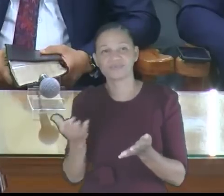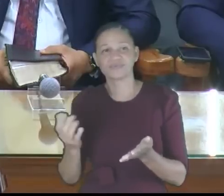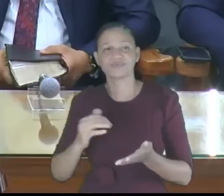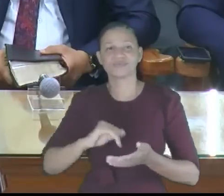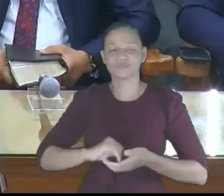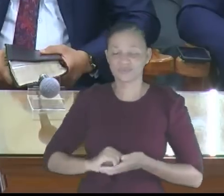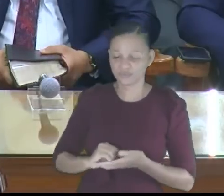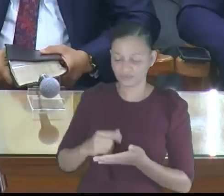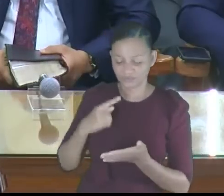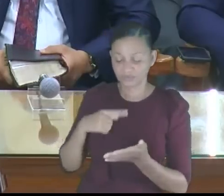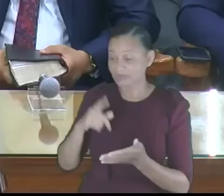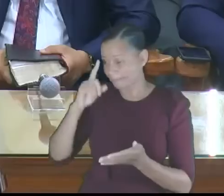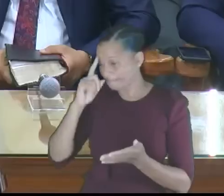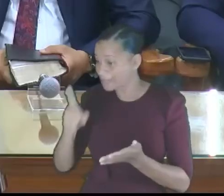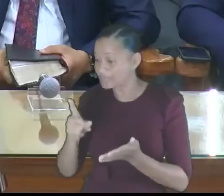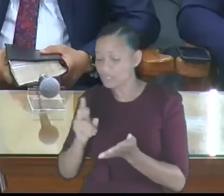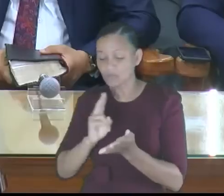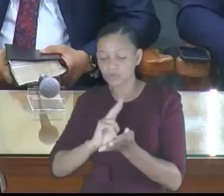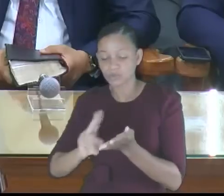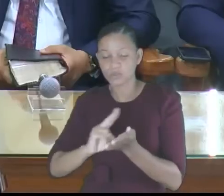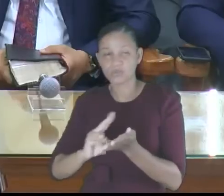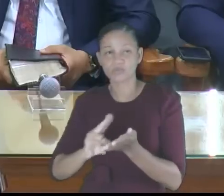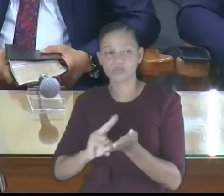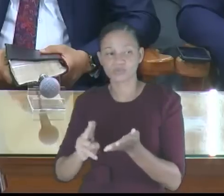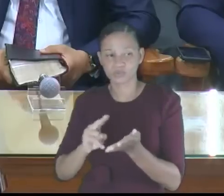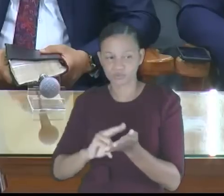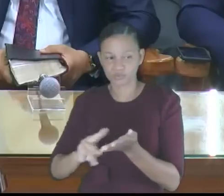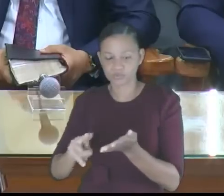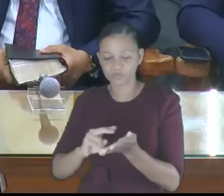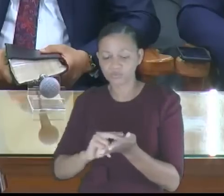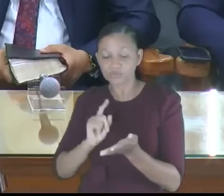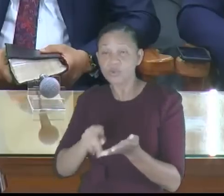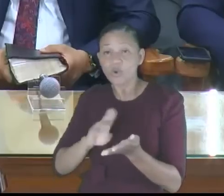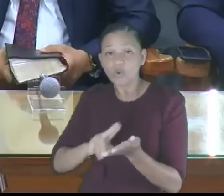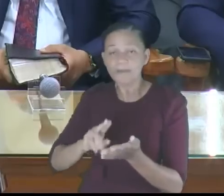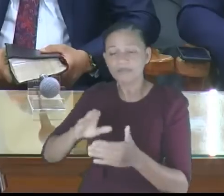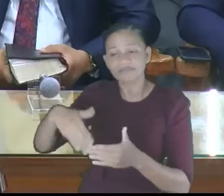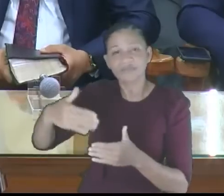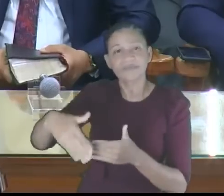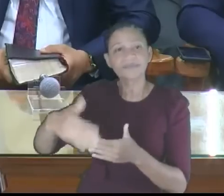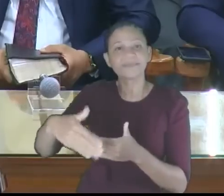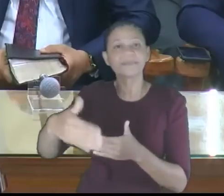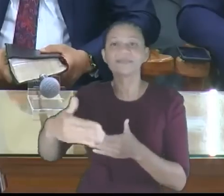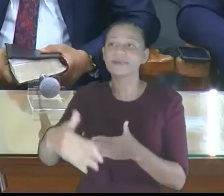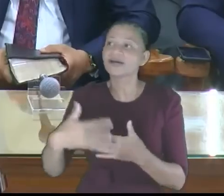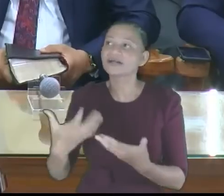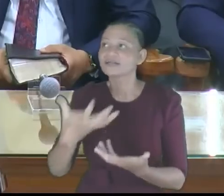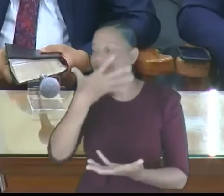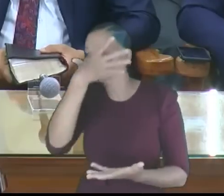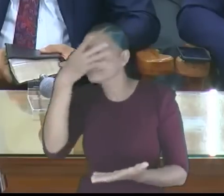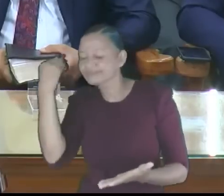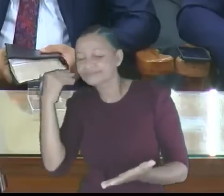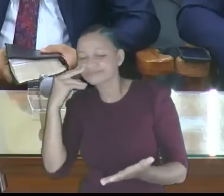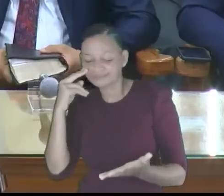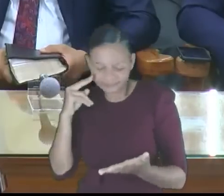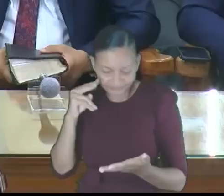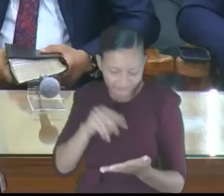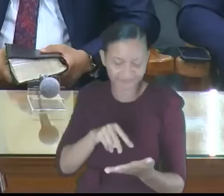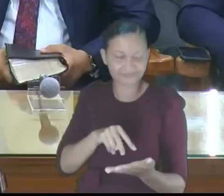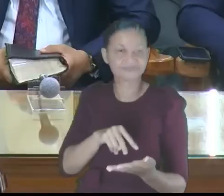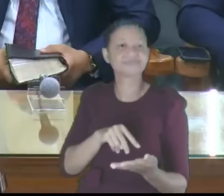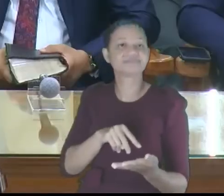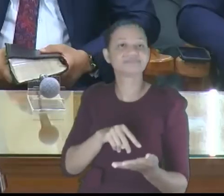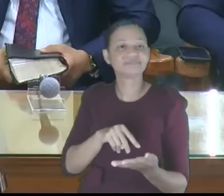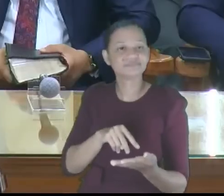chorando e elas mandavam gravar o nome dos filhos. E quando o tempo ia passando, que elas queriam esquecer os filhos, o que era que acontecia?